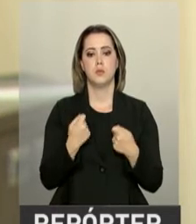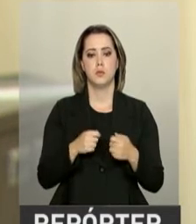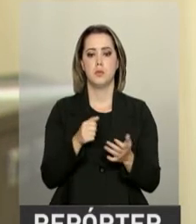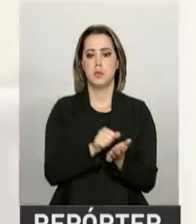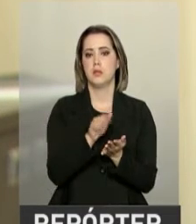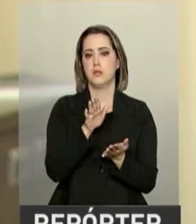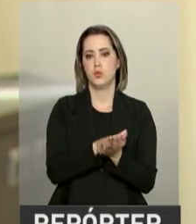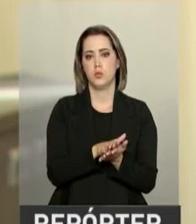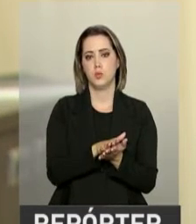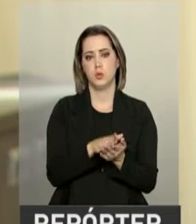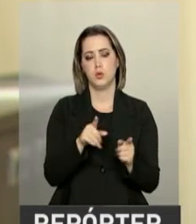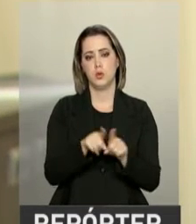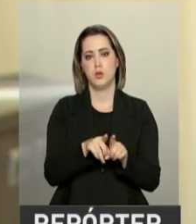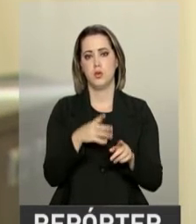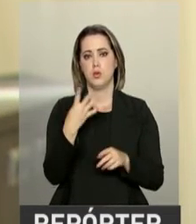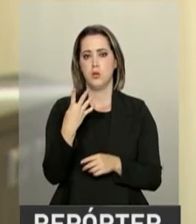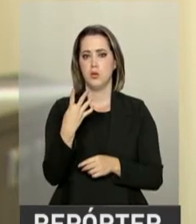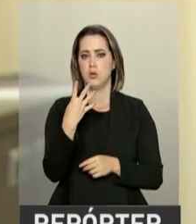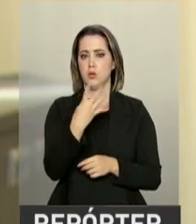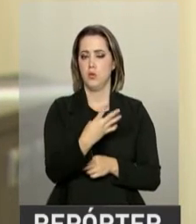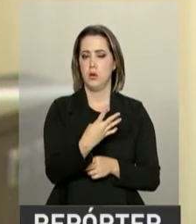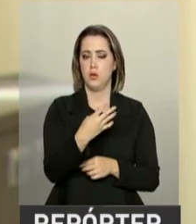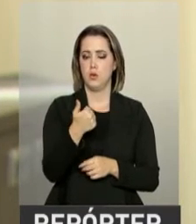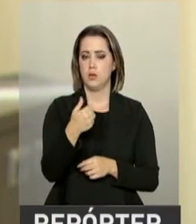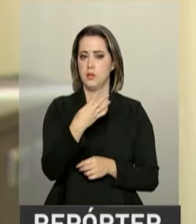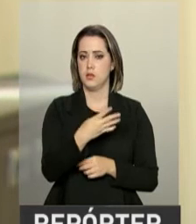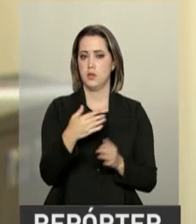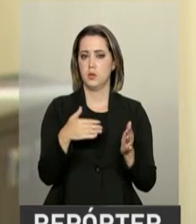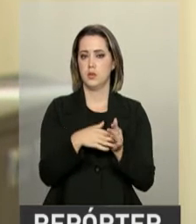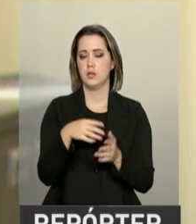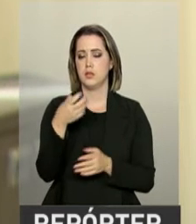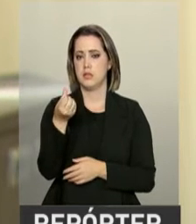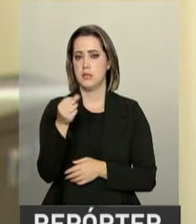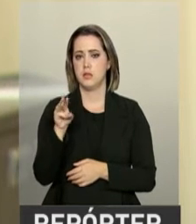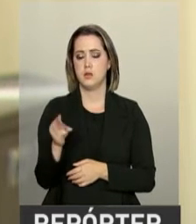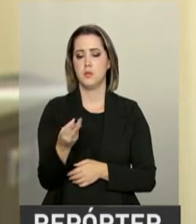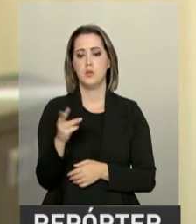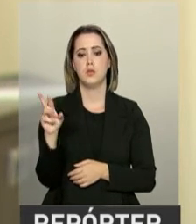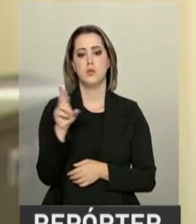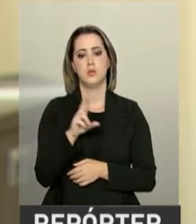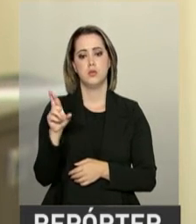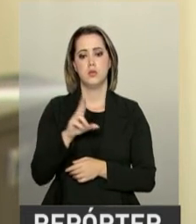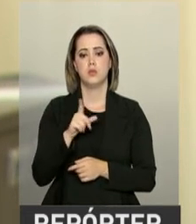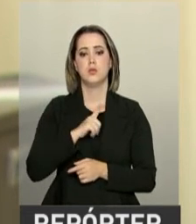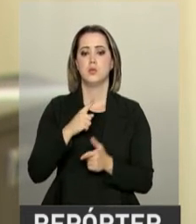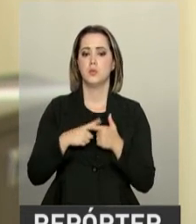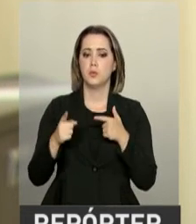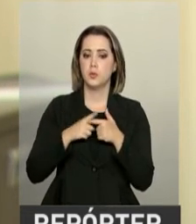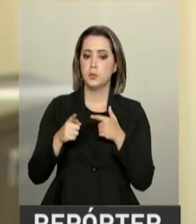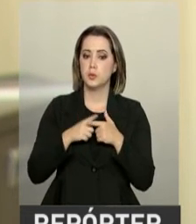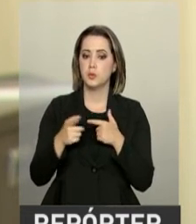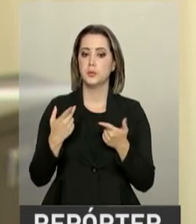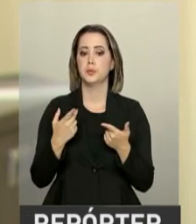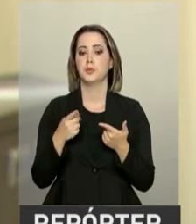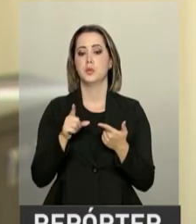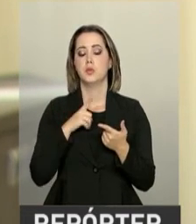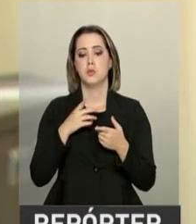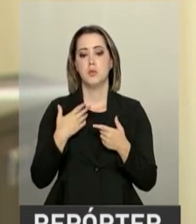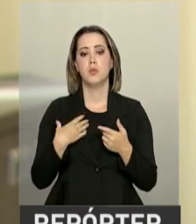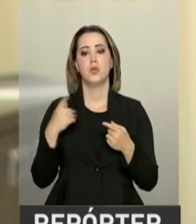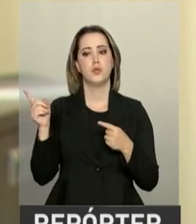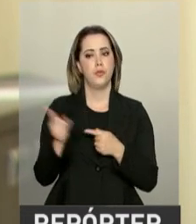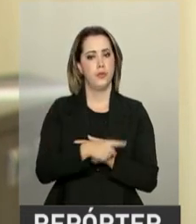de multa ela gira em torno de 4 está toda 6 milhões de reais mas pode ser coisa questões mais graves a gente pode até vir a interditar